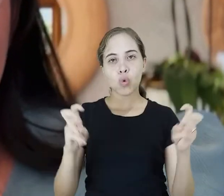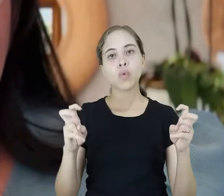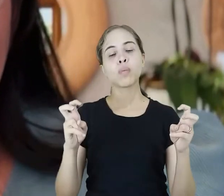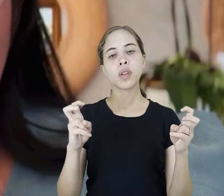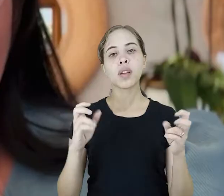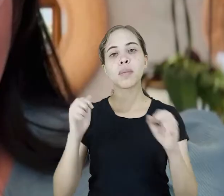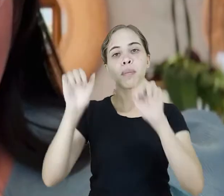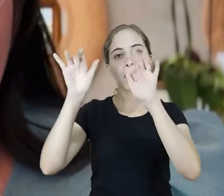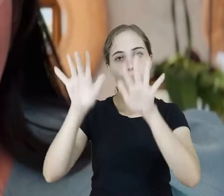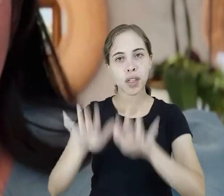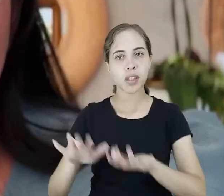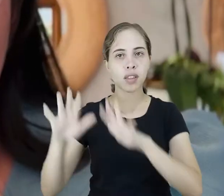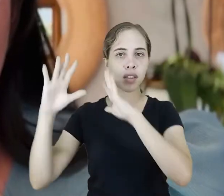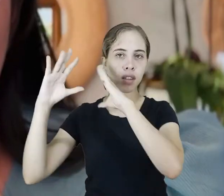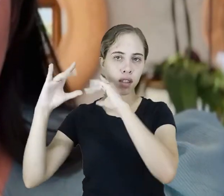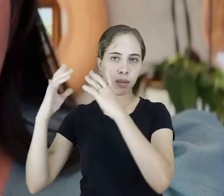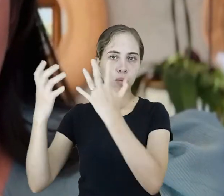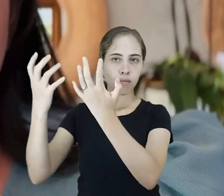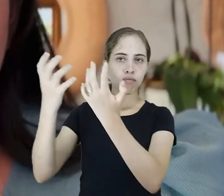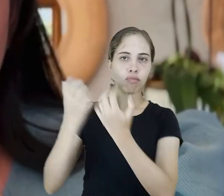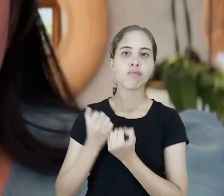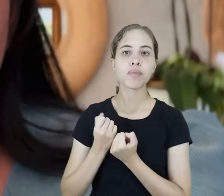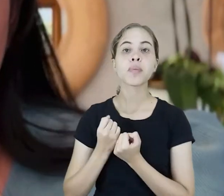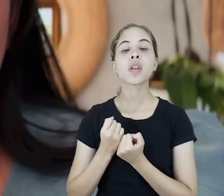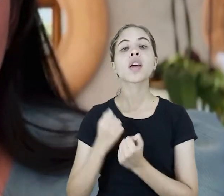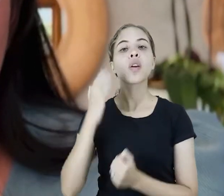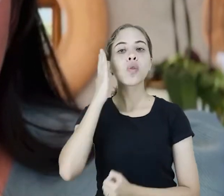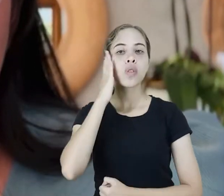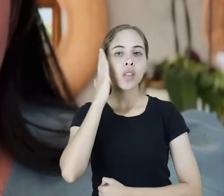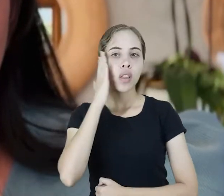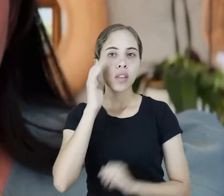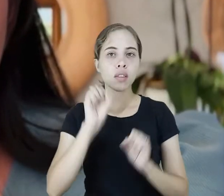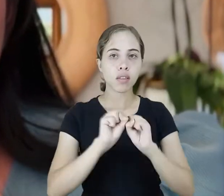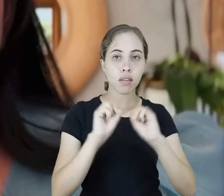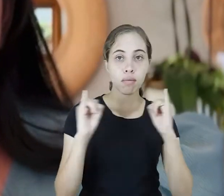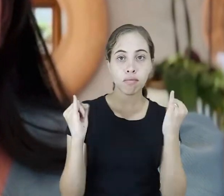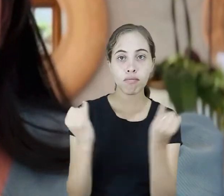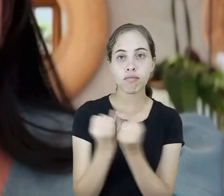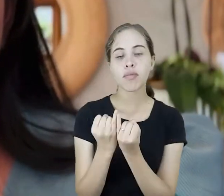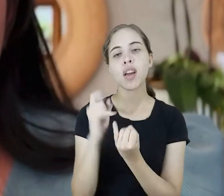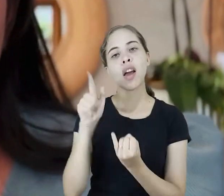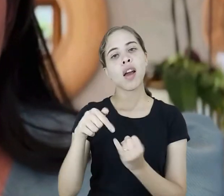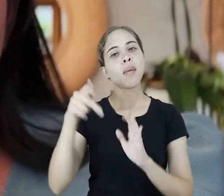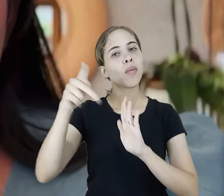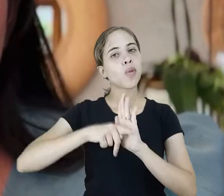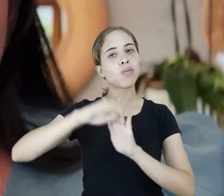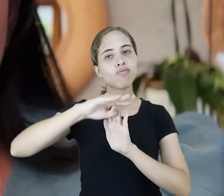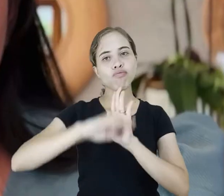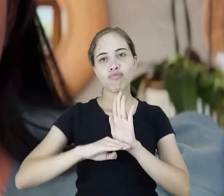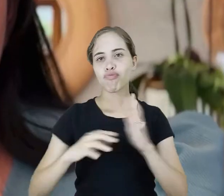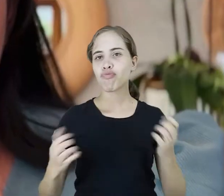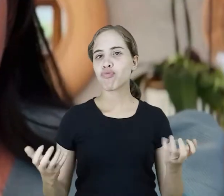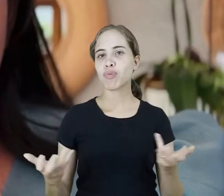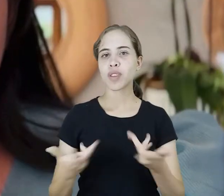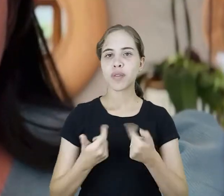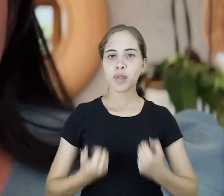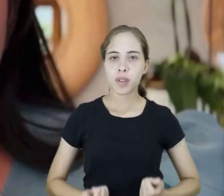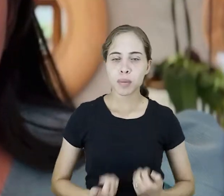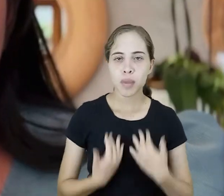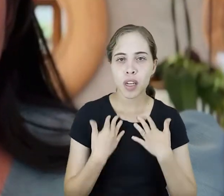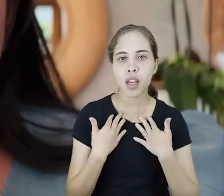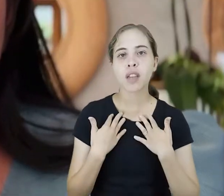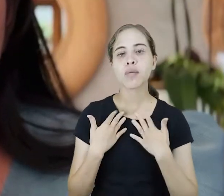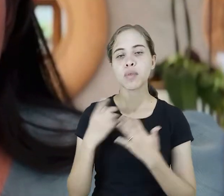tempo. E eu sei que o seminário e o instituto de religião são programas divinamente inspirados